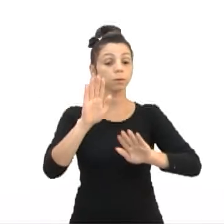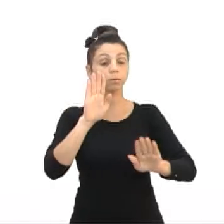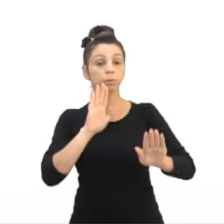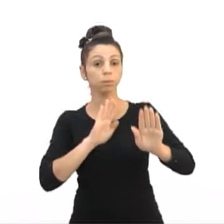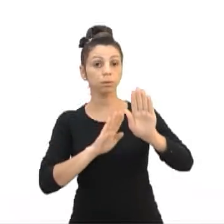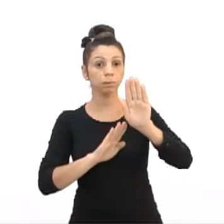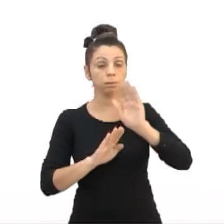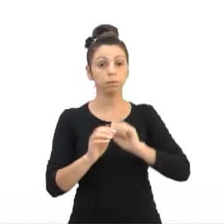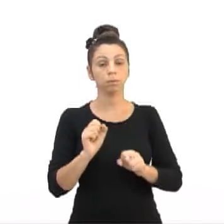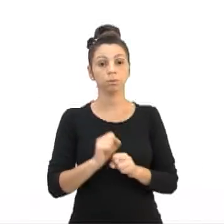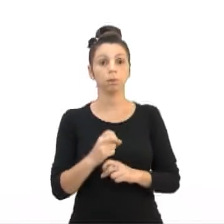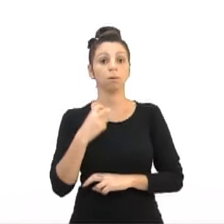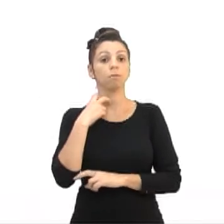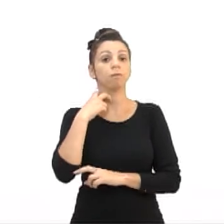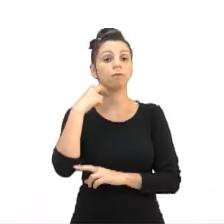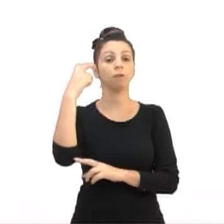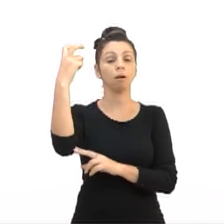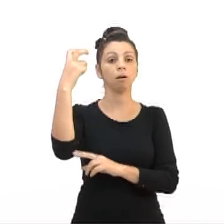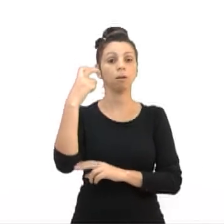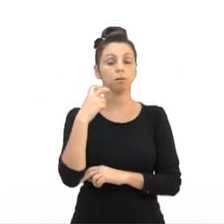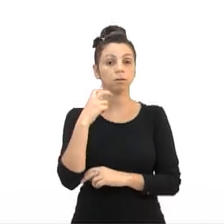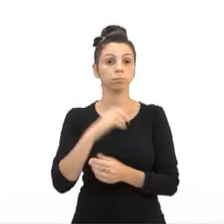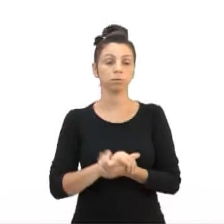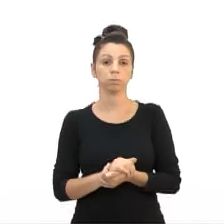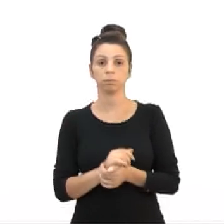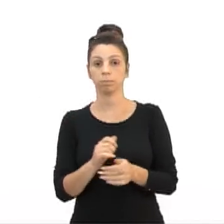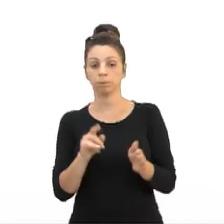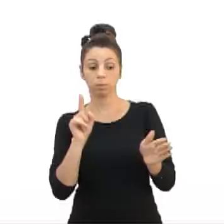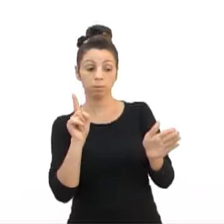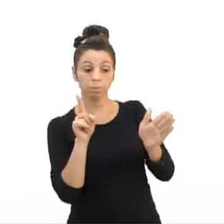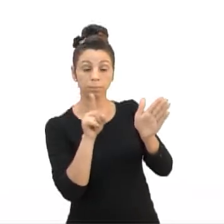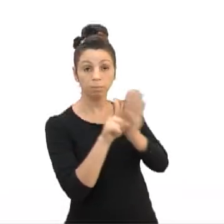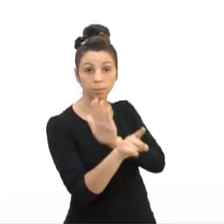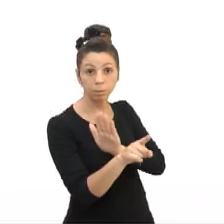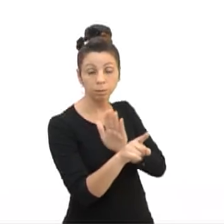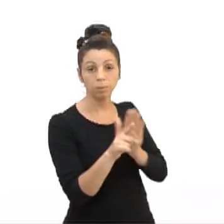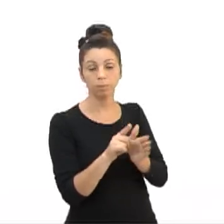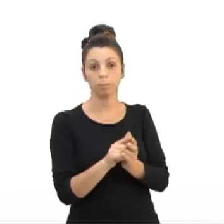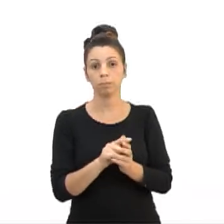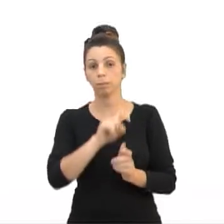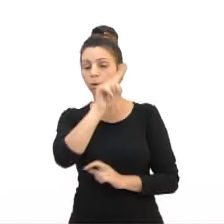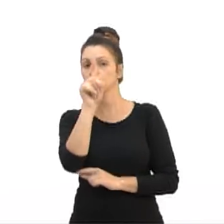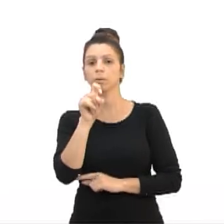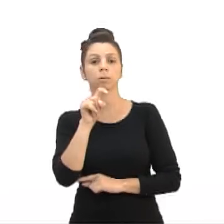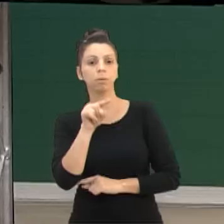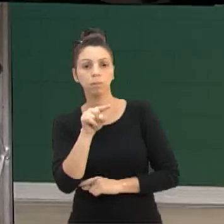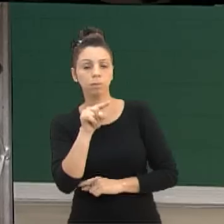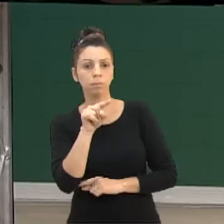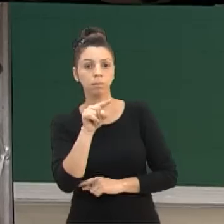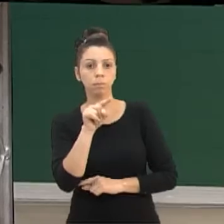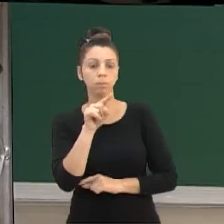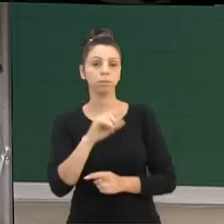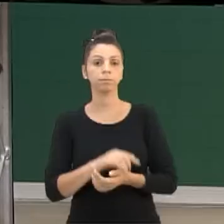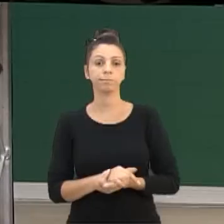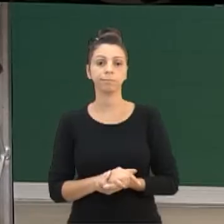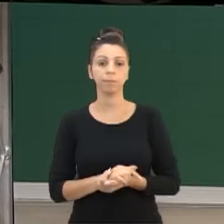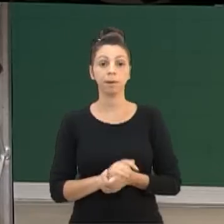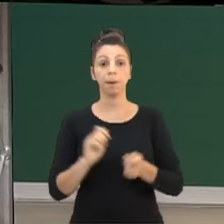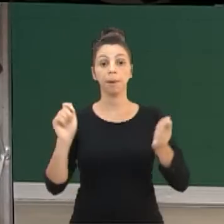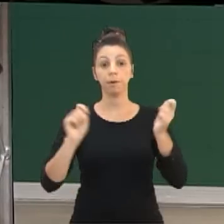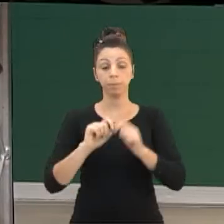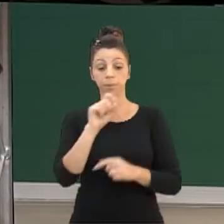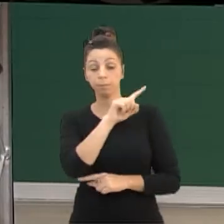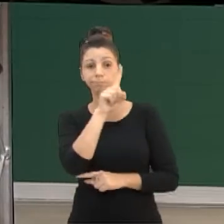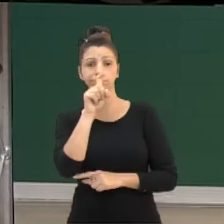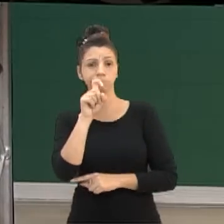da entonação da voz, né? Eu vou fazer uma pergunta, no final tem um ponto de interrogação, né? Então eu tenho que abordar